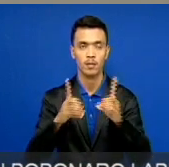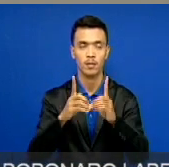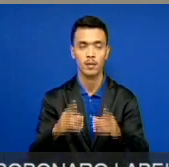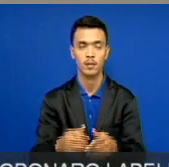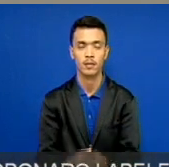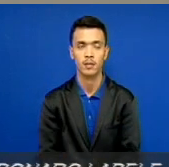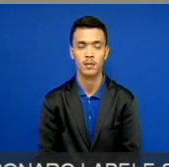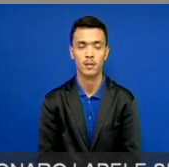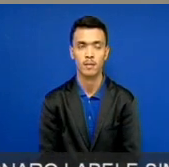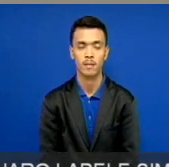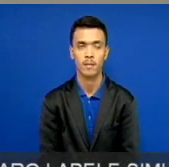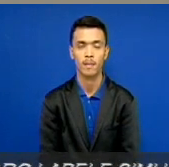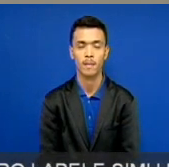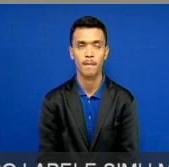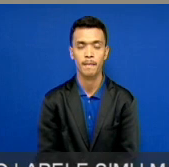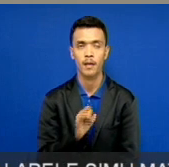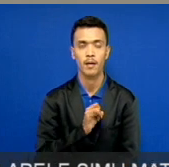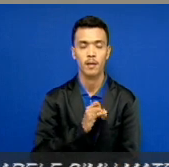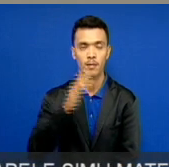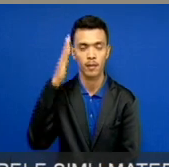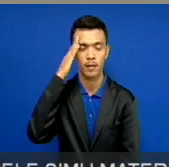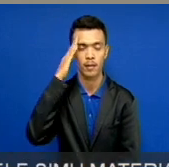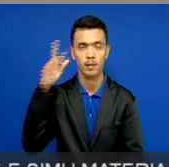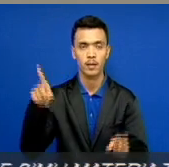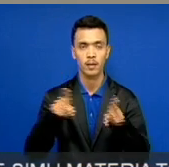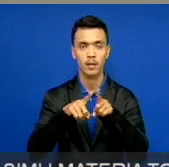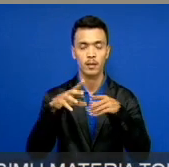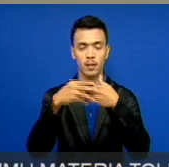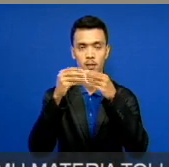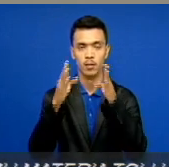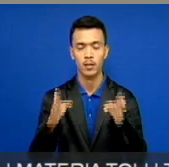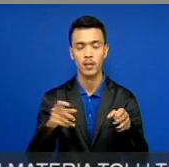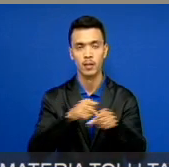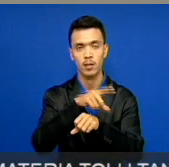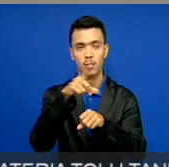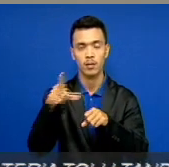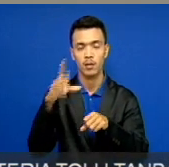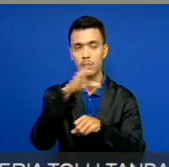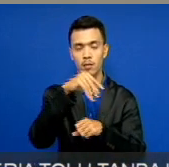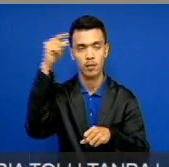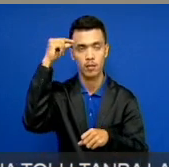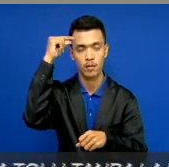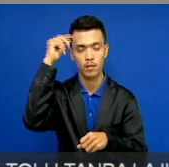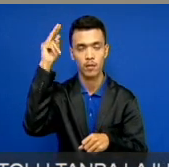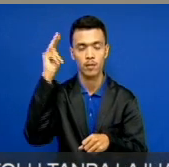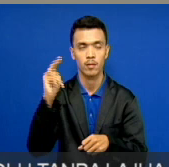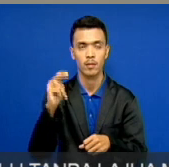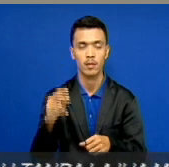comunidade. Ao noi durante a nessa autoridade nessa local presente o governo de mesmo que nível de crédito e